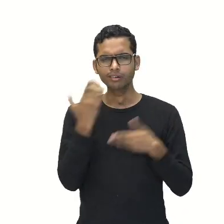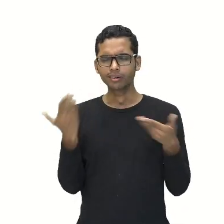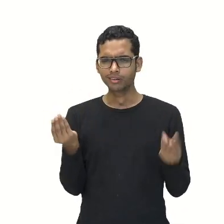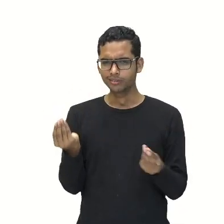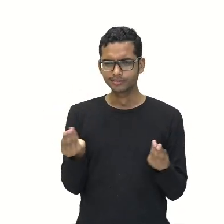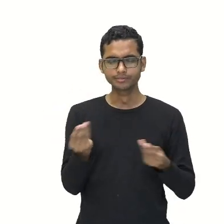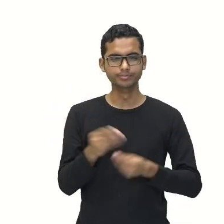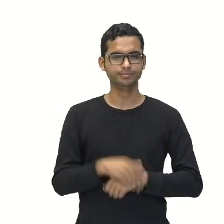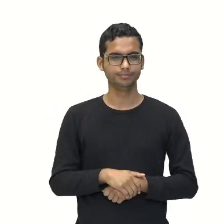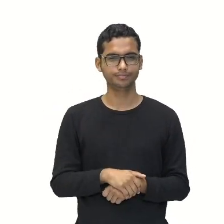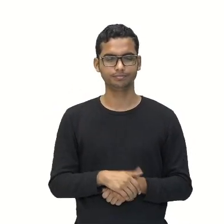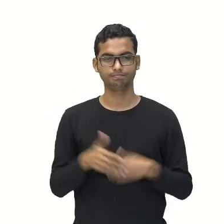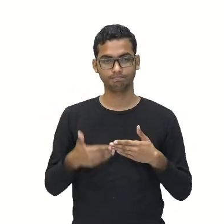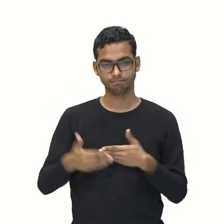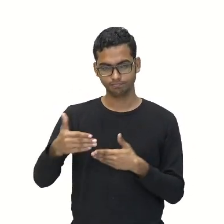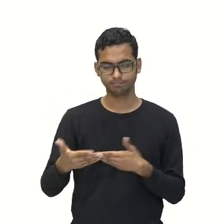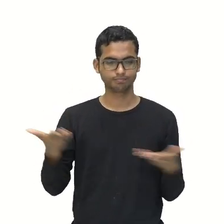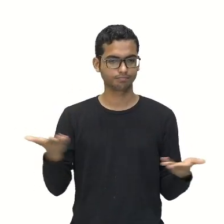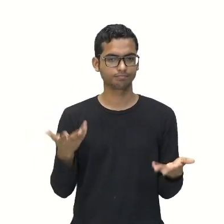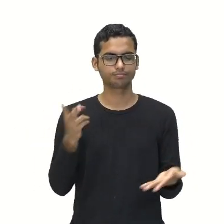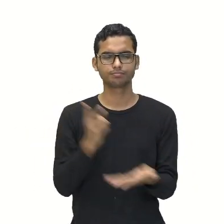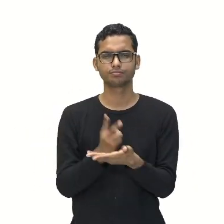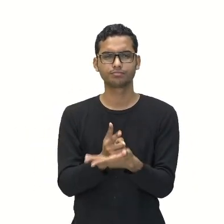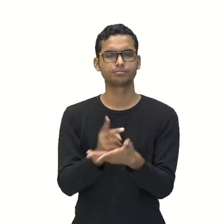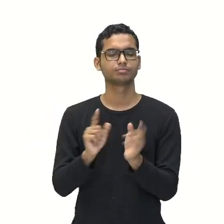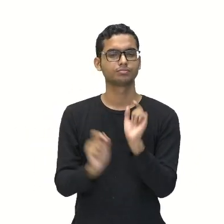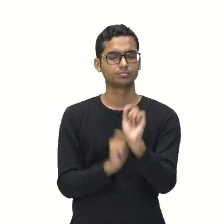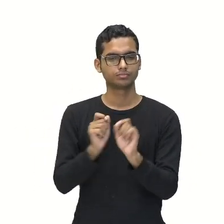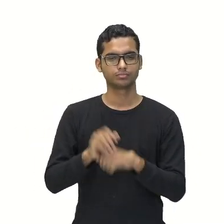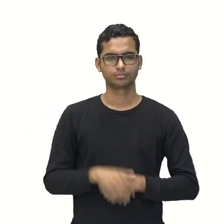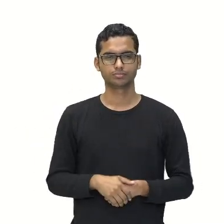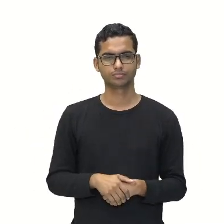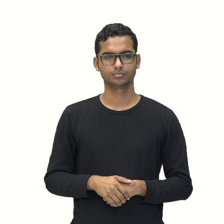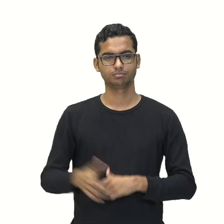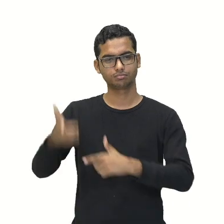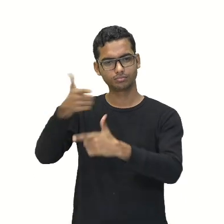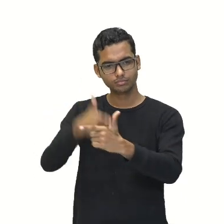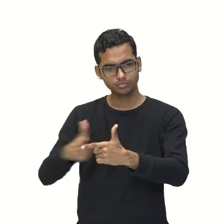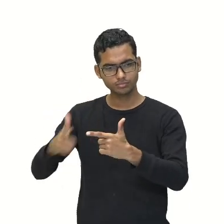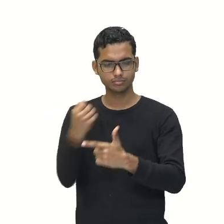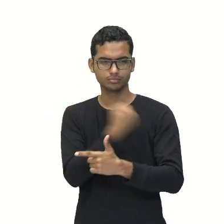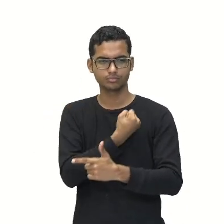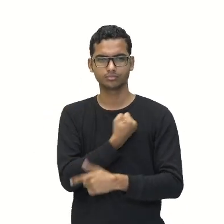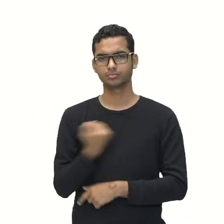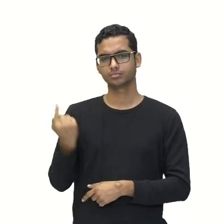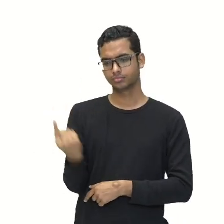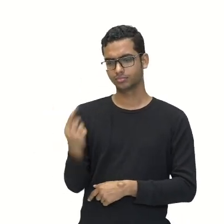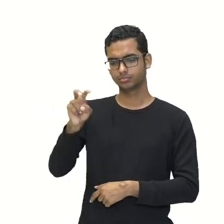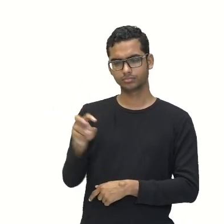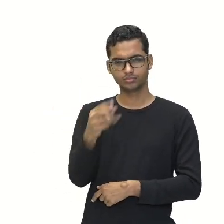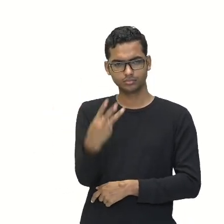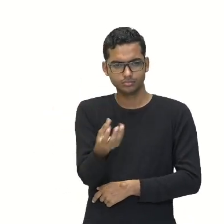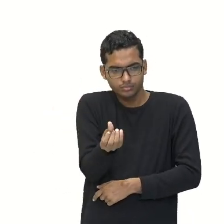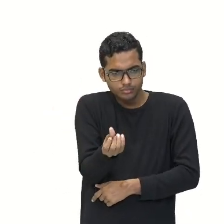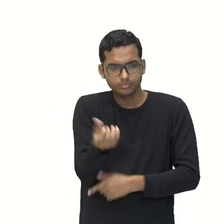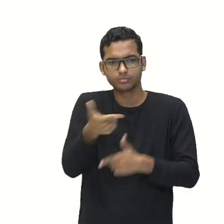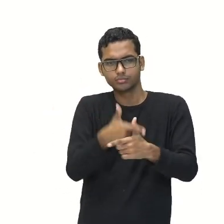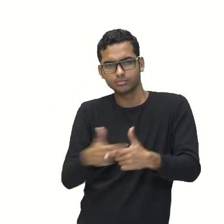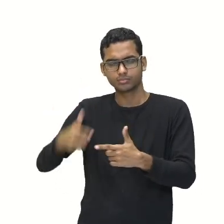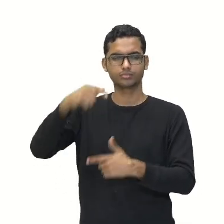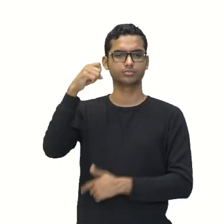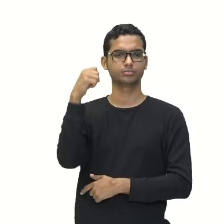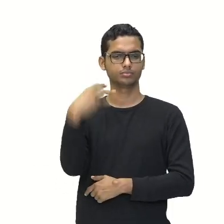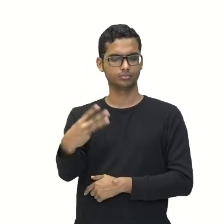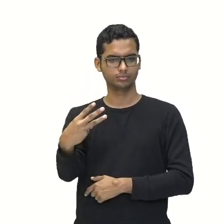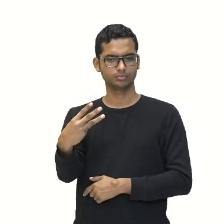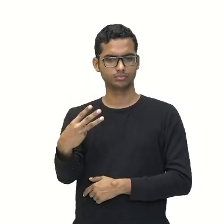Muito bem. Agora a gente vai dividir 1536 por 3. Ó. Esse 3 aqui ele